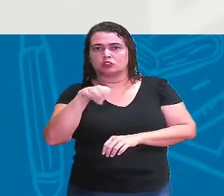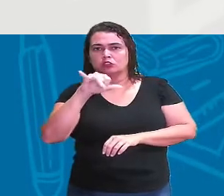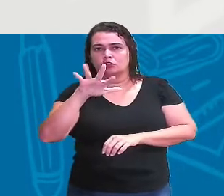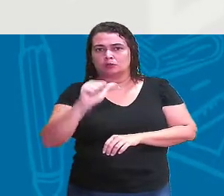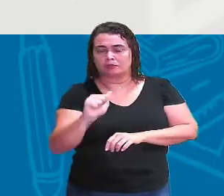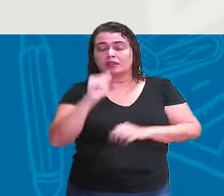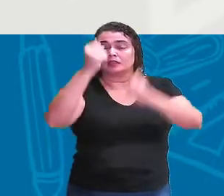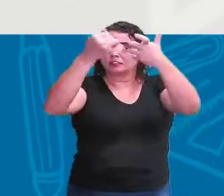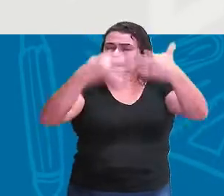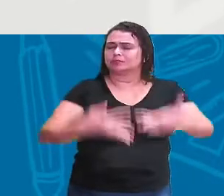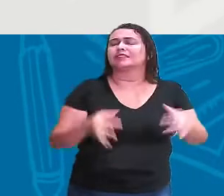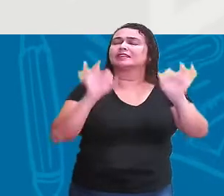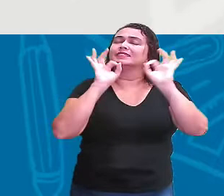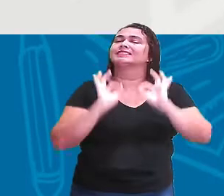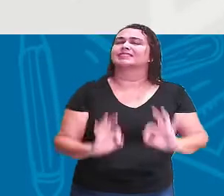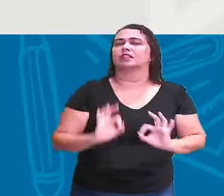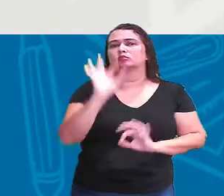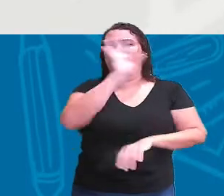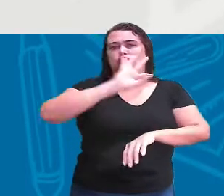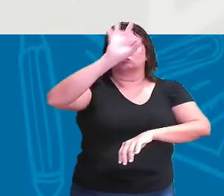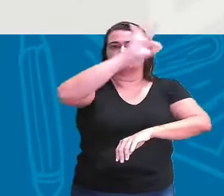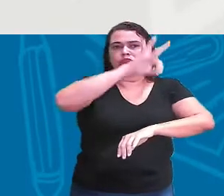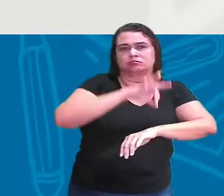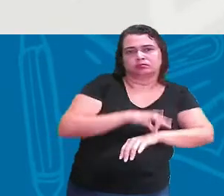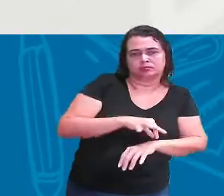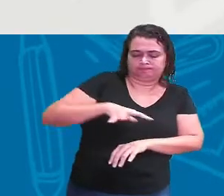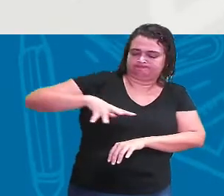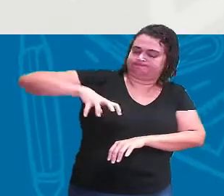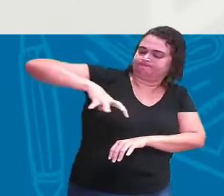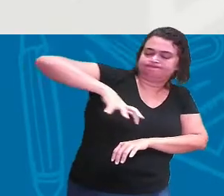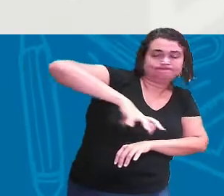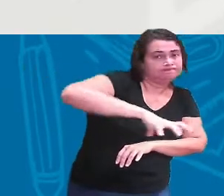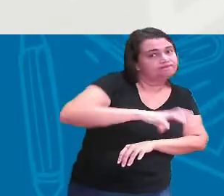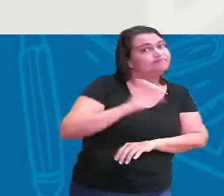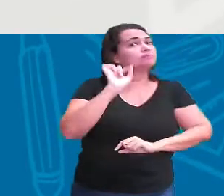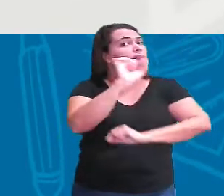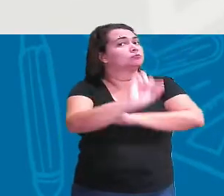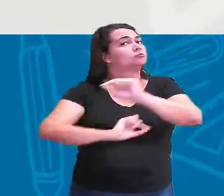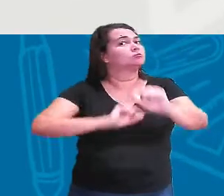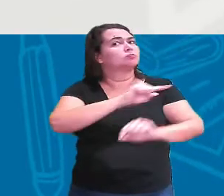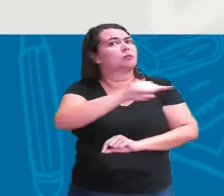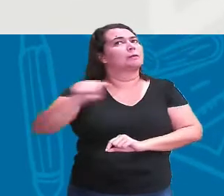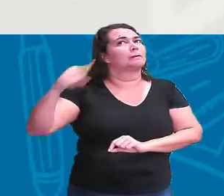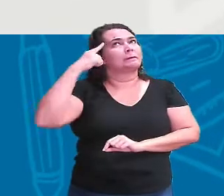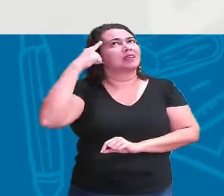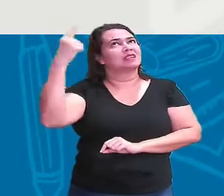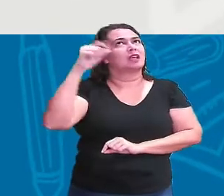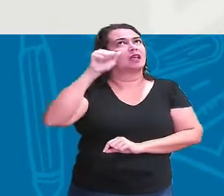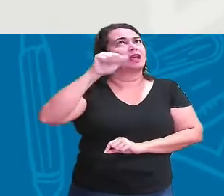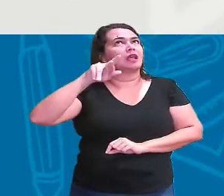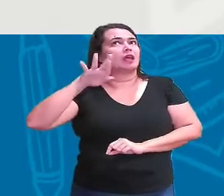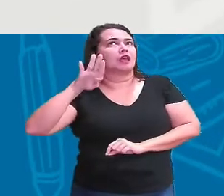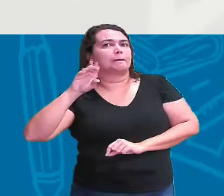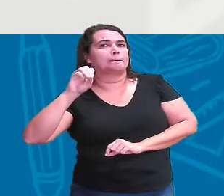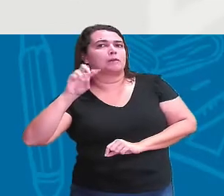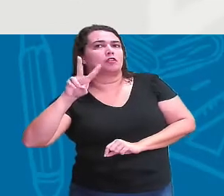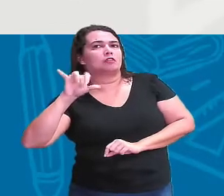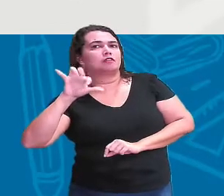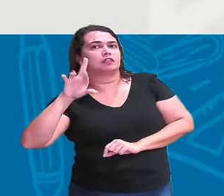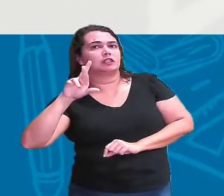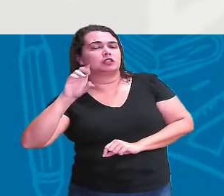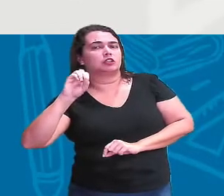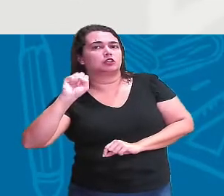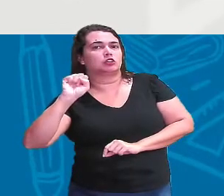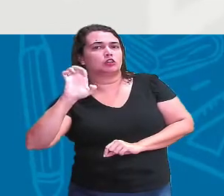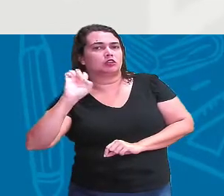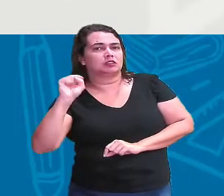os artrópodes? Primeira coisa que eu quero chamar a atenção de vocês. Pensou em arbovirose, pensou em insetos, tá? E quando eu penso em insetos, eu estou